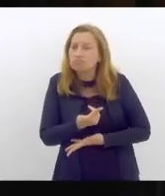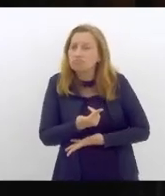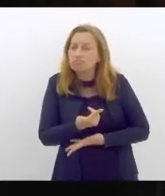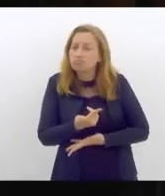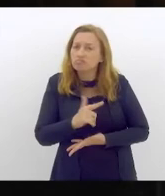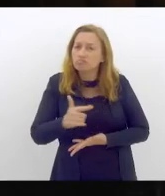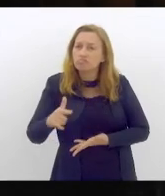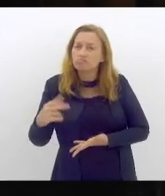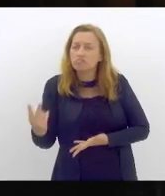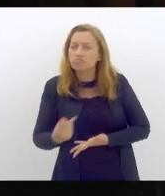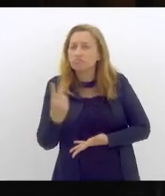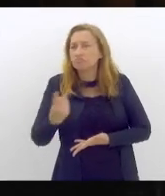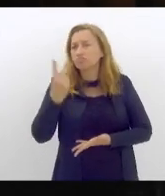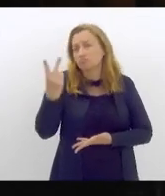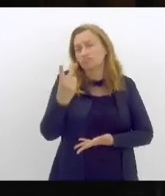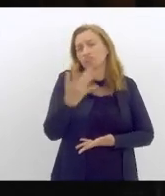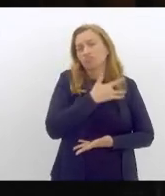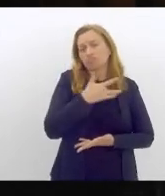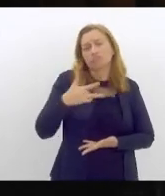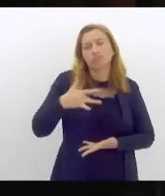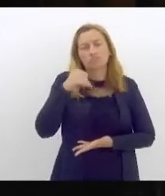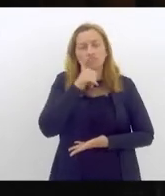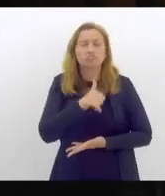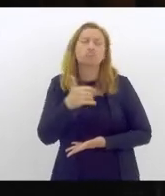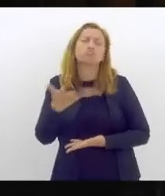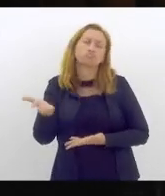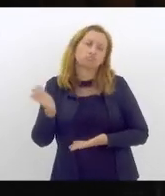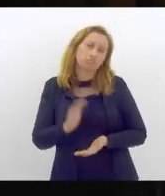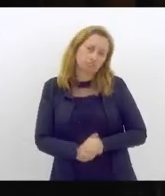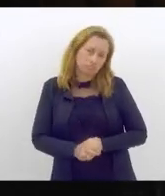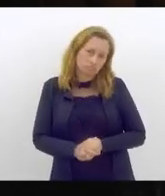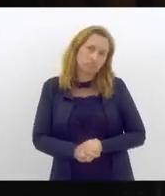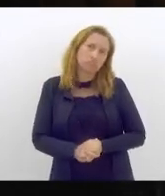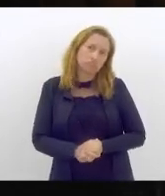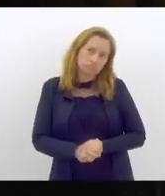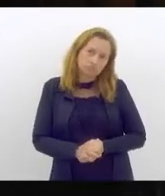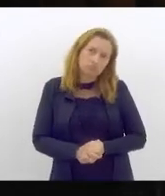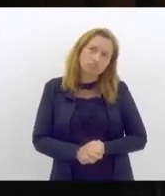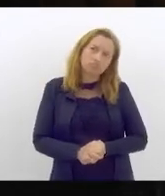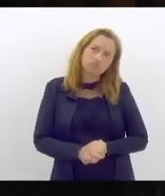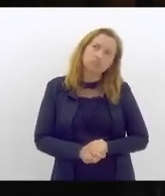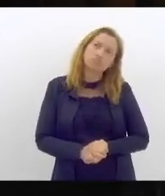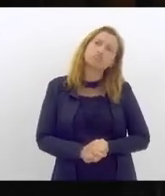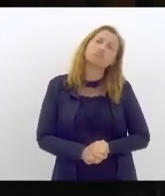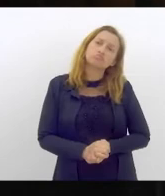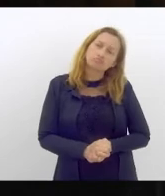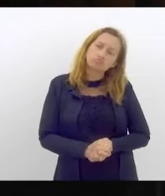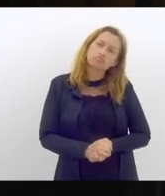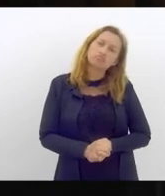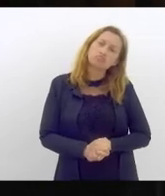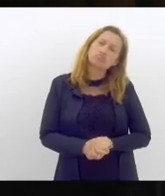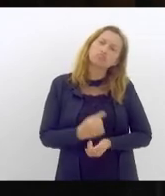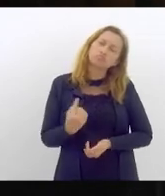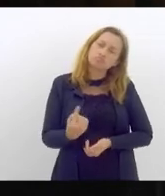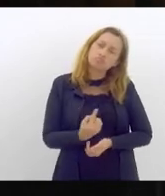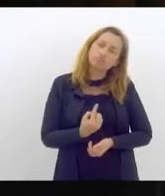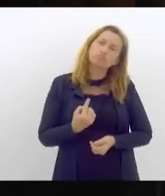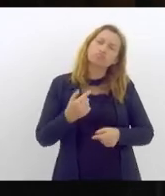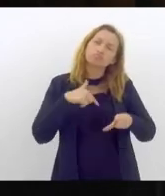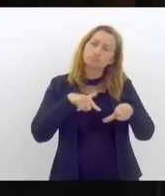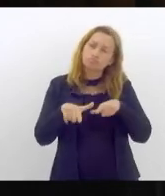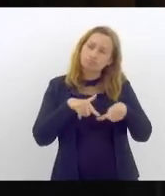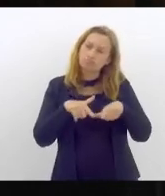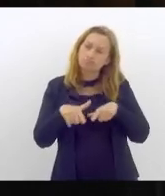priorização da saúde dessas dessas mesmas mulheres e esse Foi algo que o nosso mandato